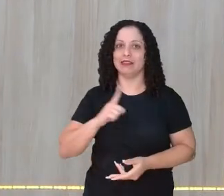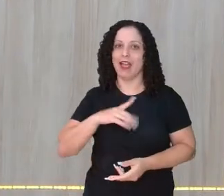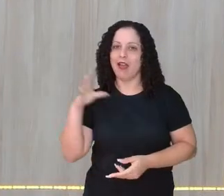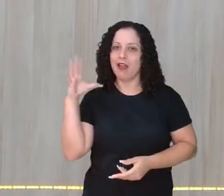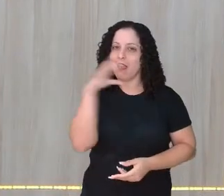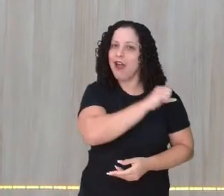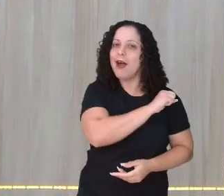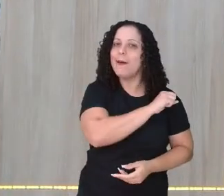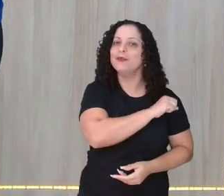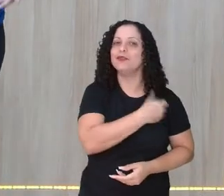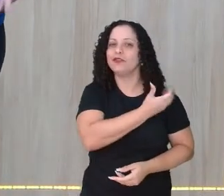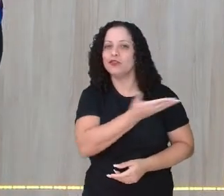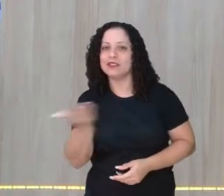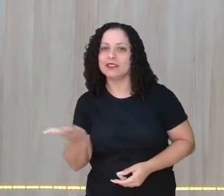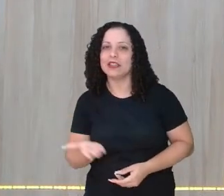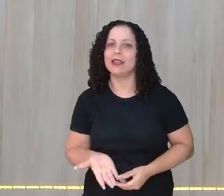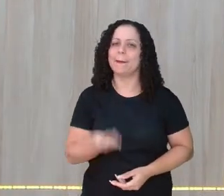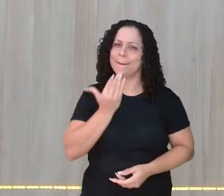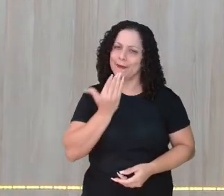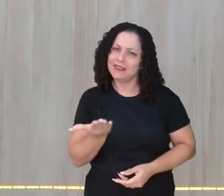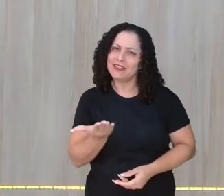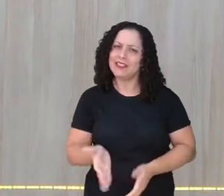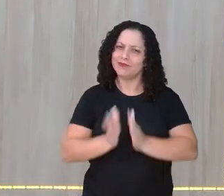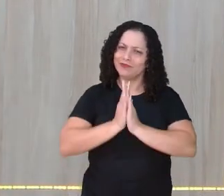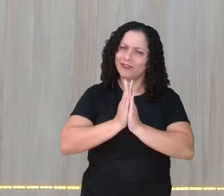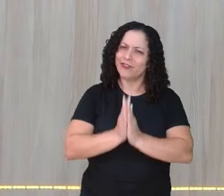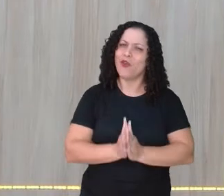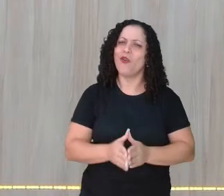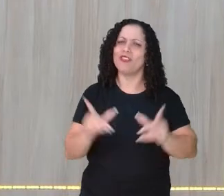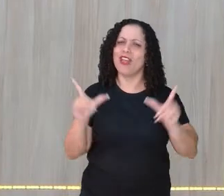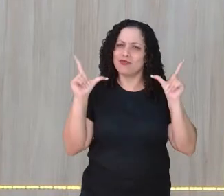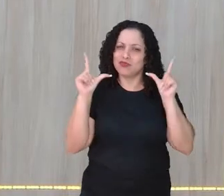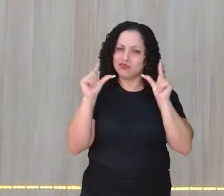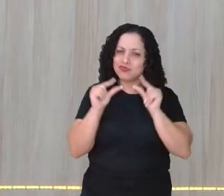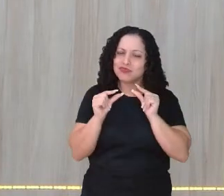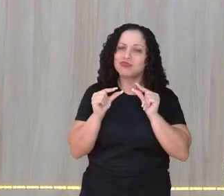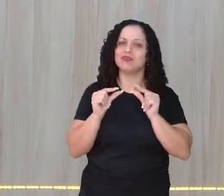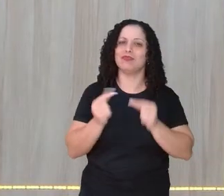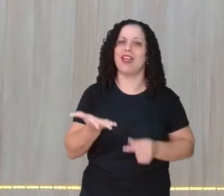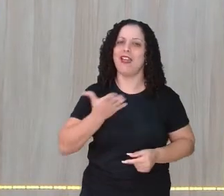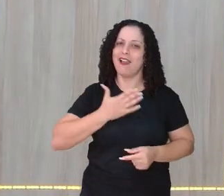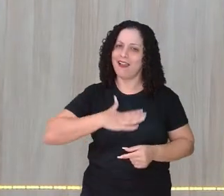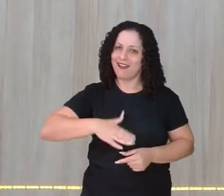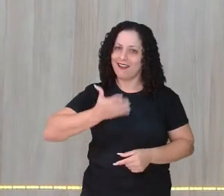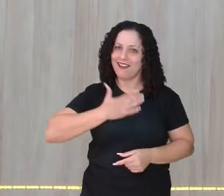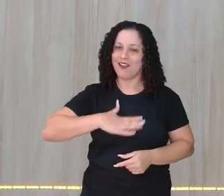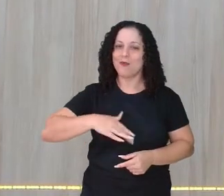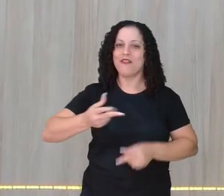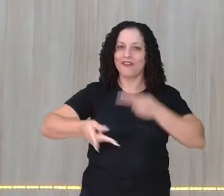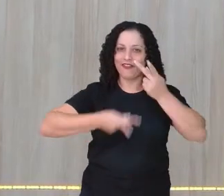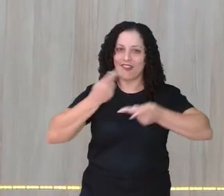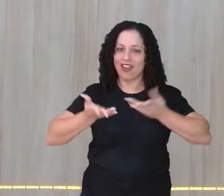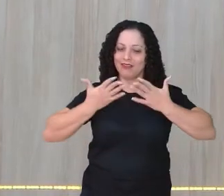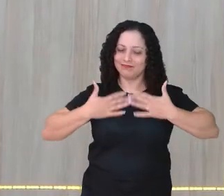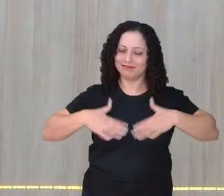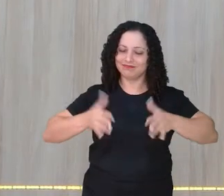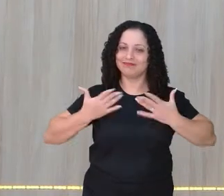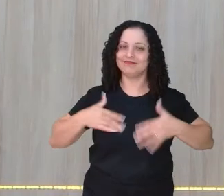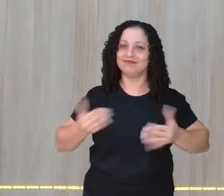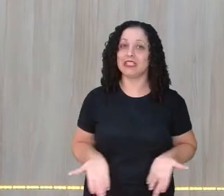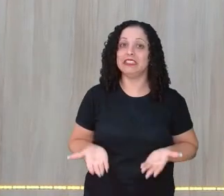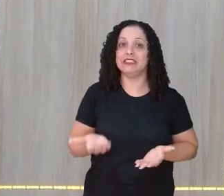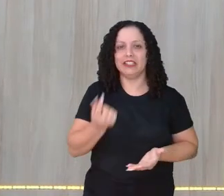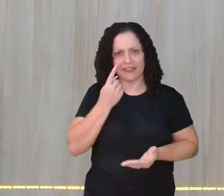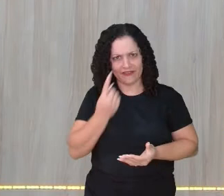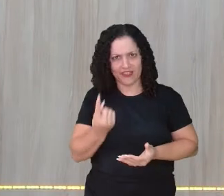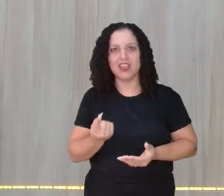mais rápido e você quiser, professora, vá mais devagar, só é comentar aí no chat que a gente está vendo tudo e